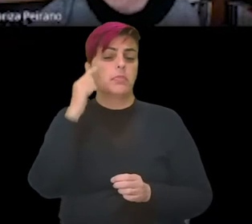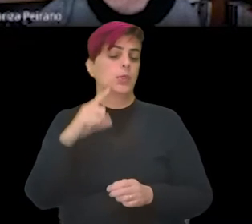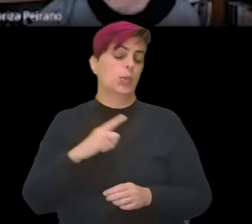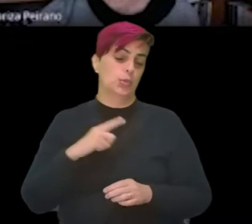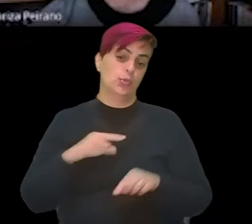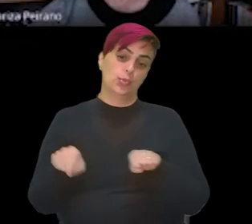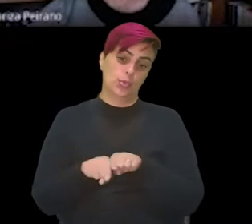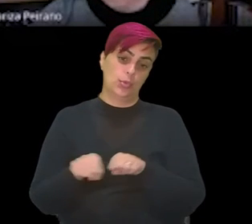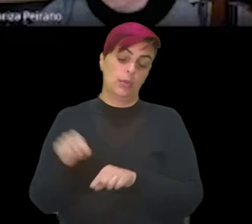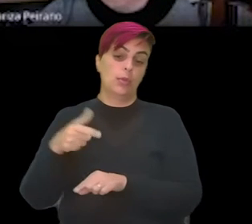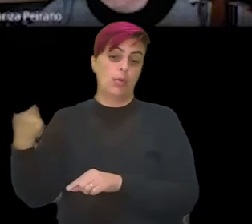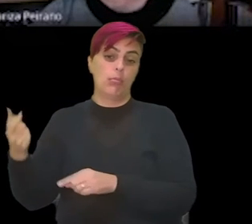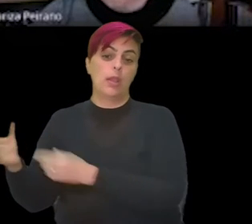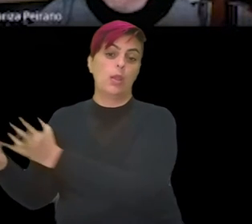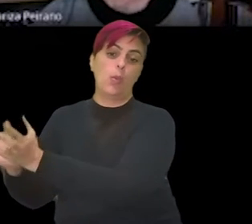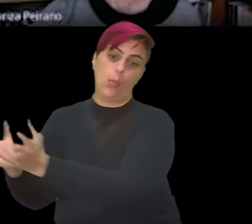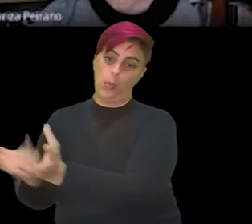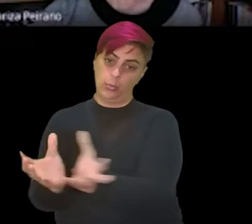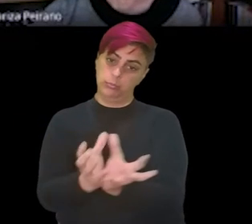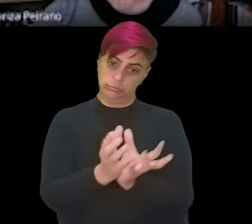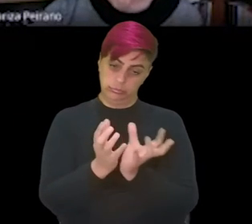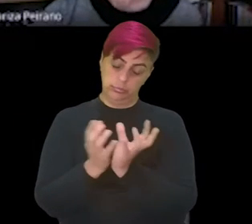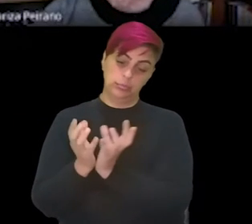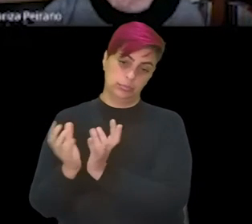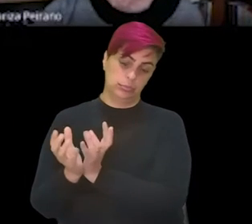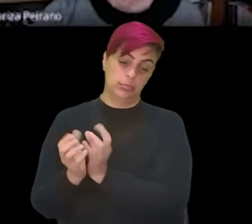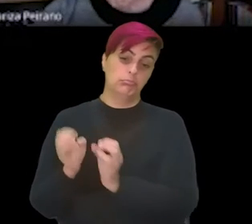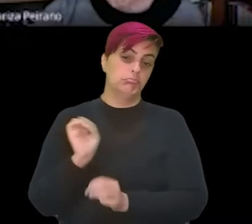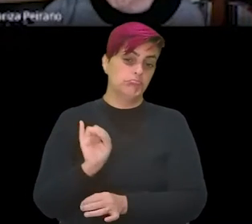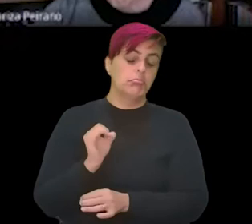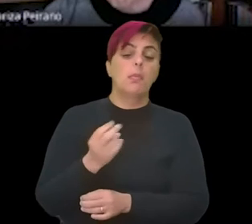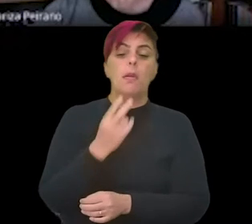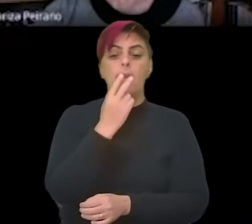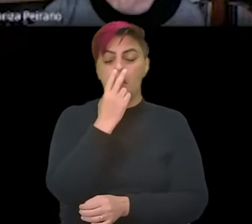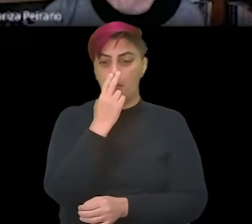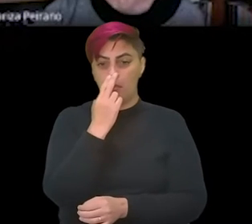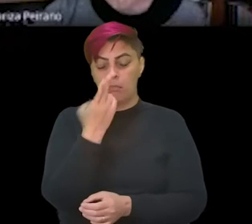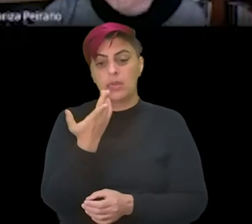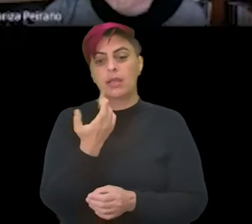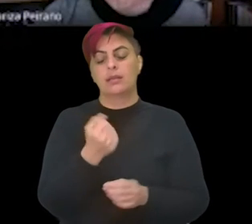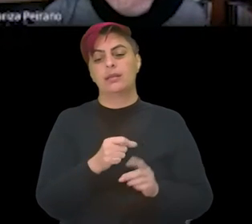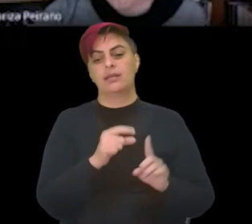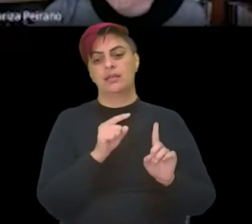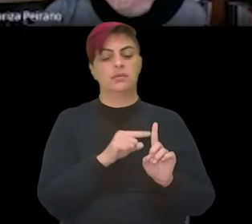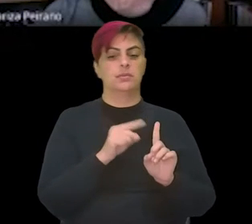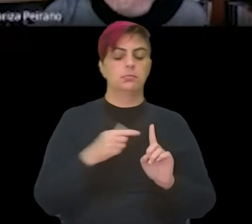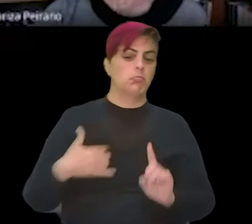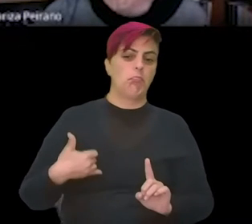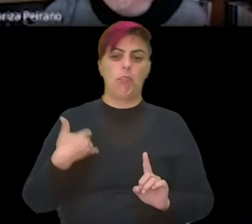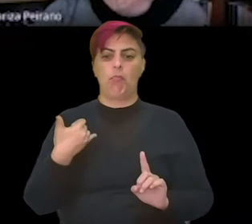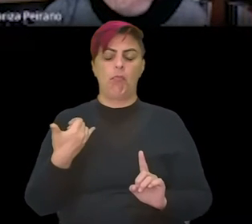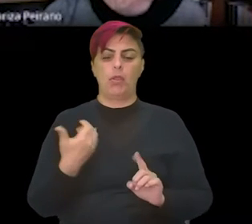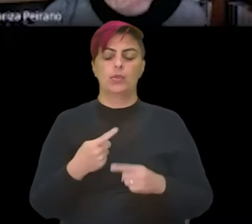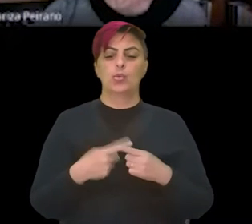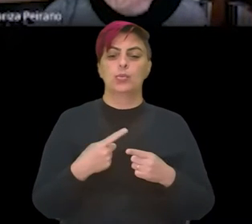acontecido com o tabu, o totemismo e o mana. Se de um lado pode parecer que Malinowski era